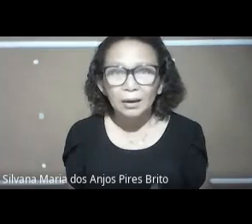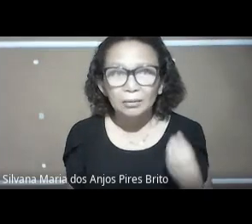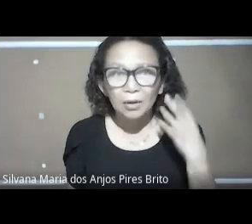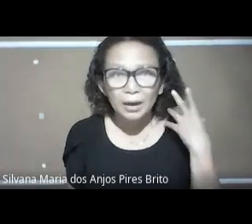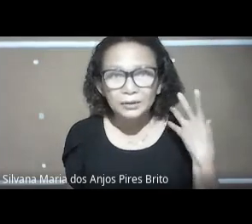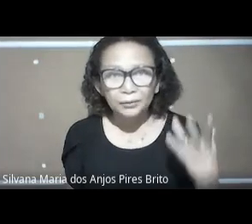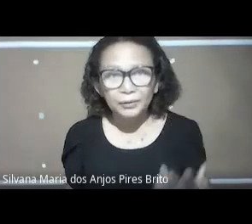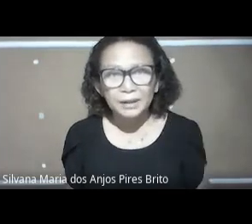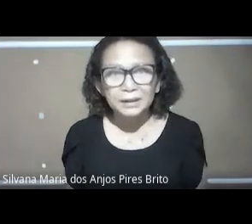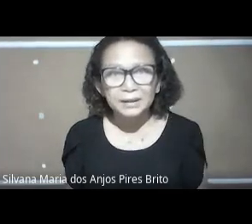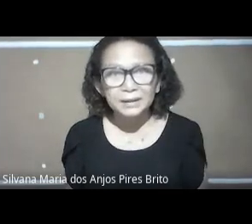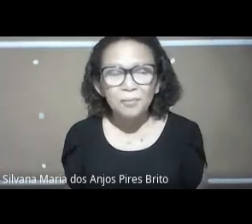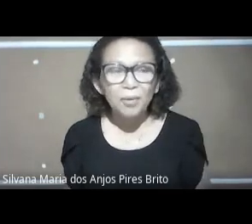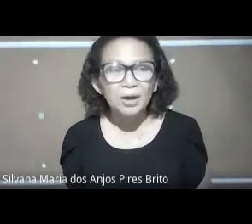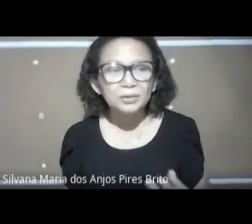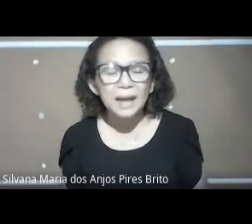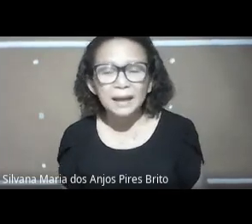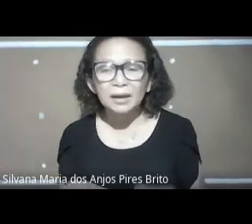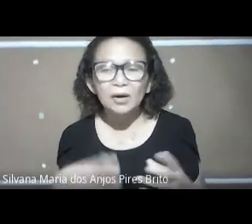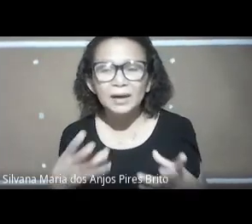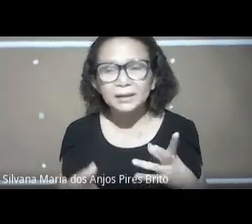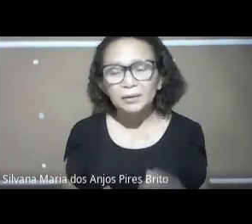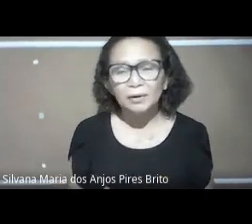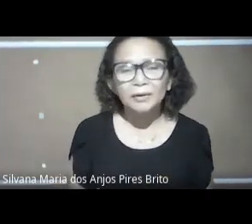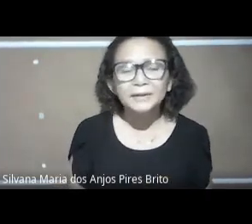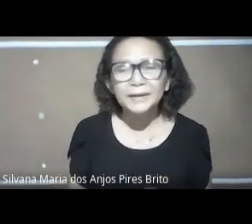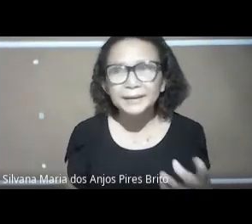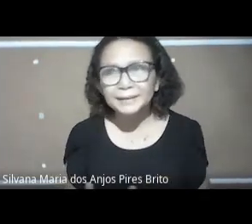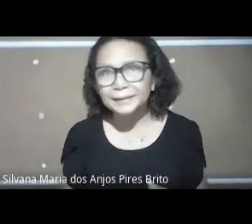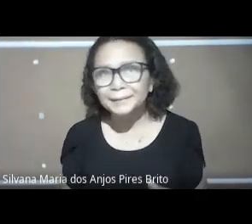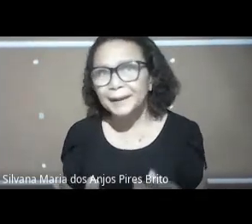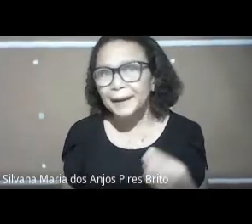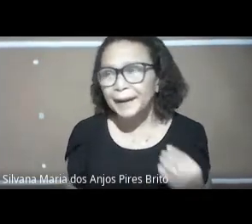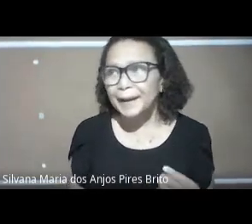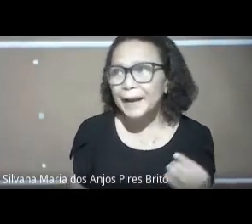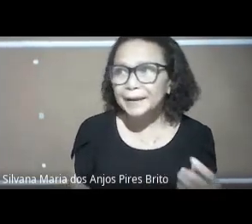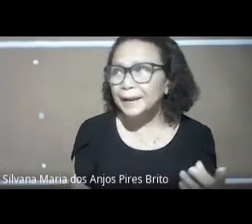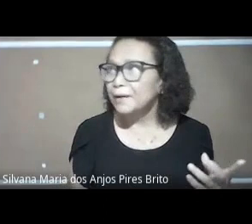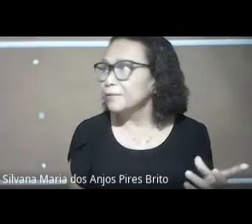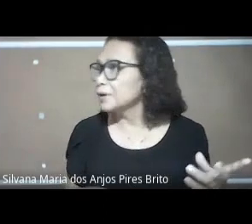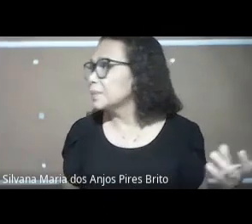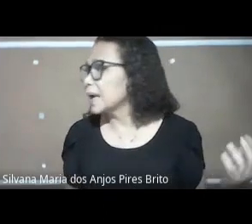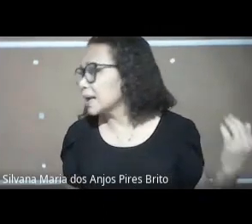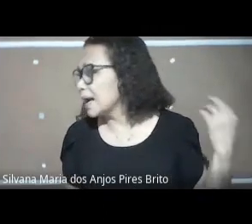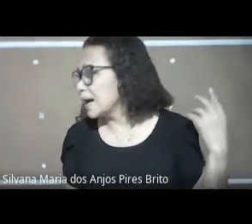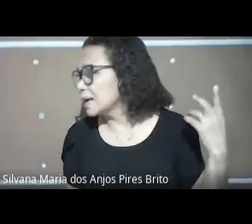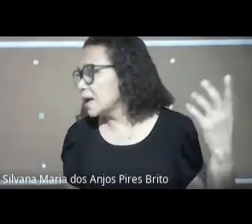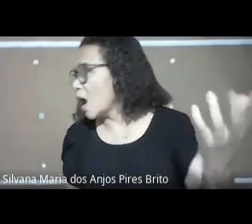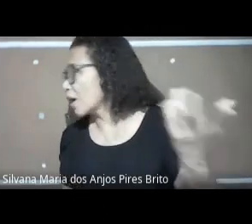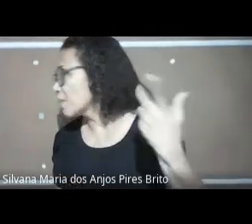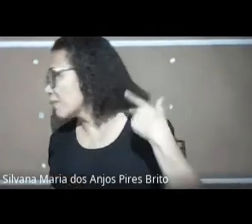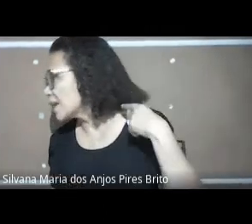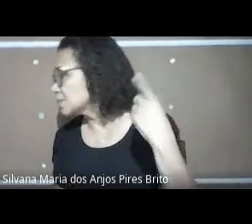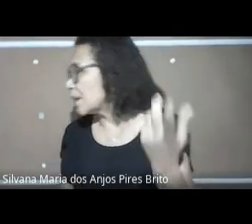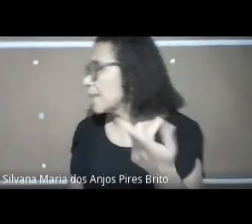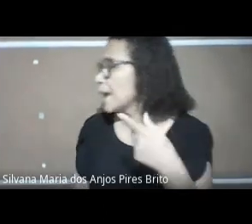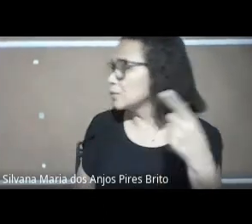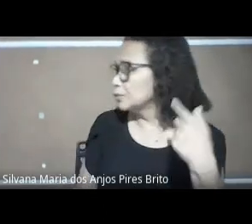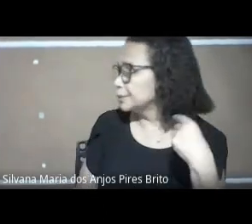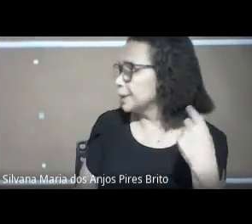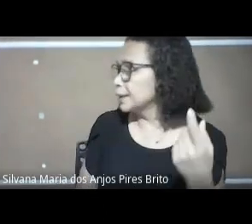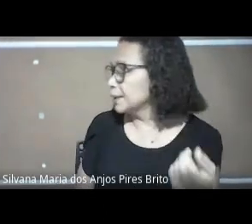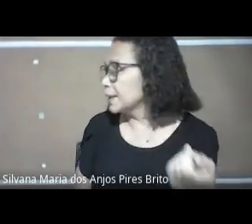Tá? Nós, ouvintes, eu posso estar aqui conversando com vocês, né? E aí eu viro para cá, alguém me faz